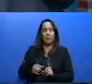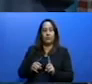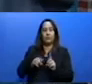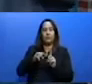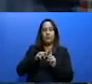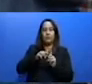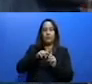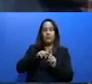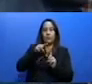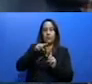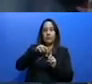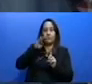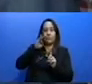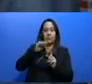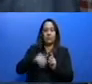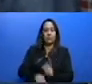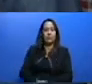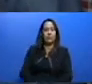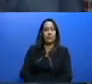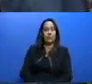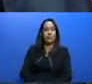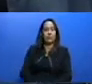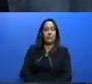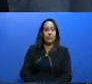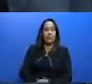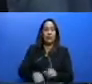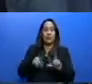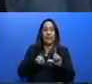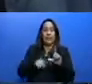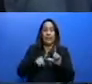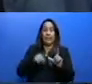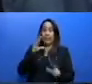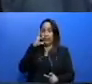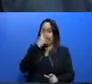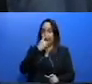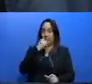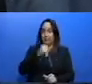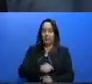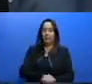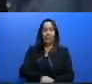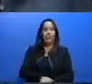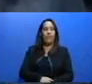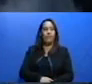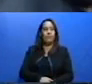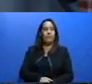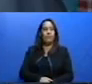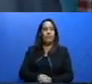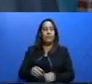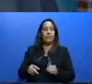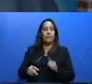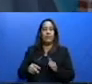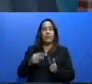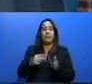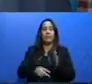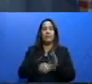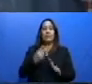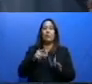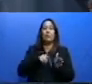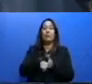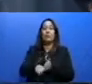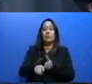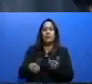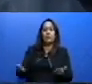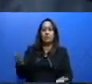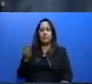e letra bonita, certo? Já identificamos a temperatura. Segunda pergunta. Compare as